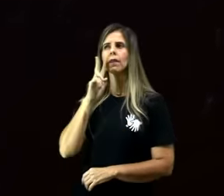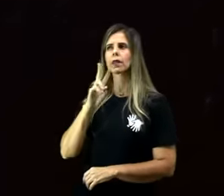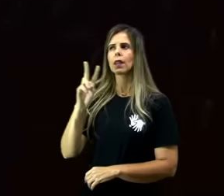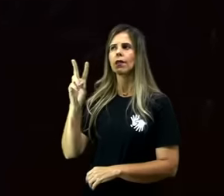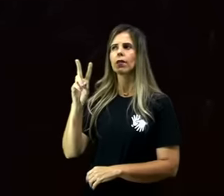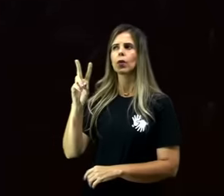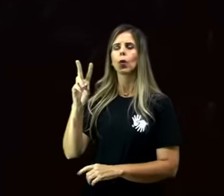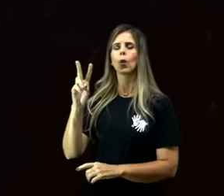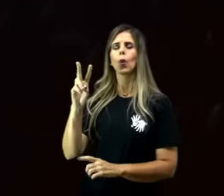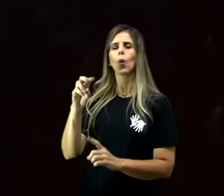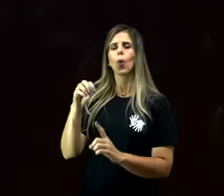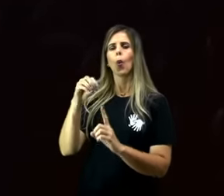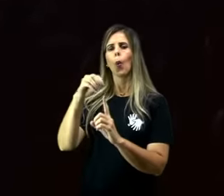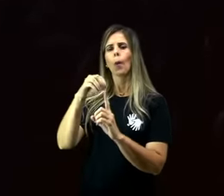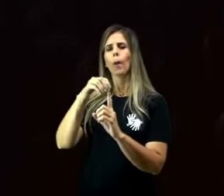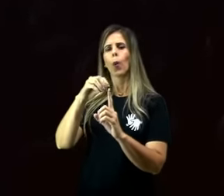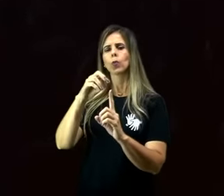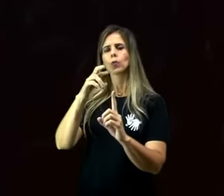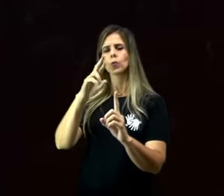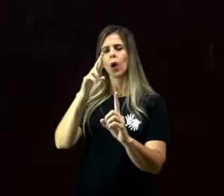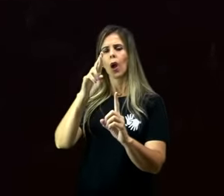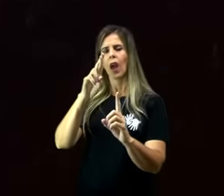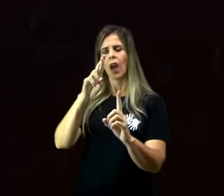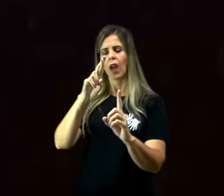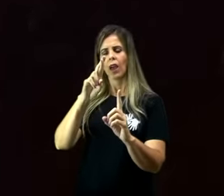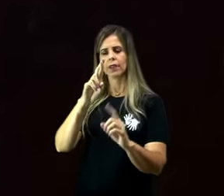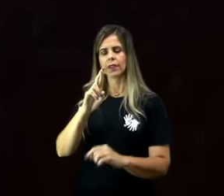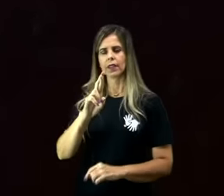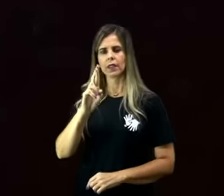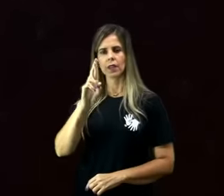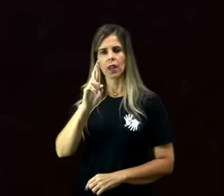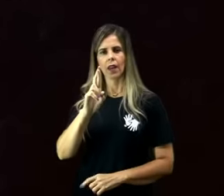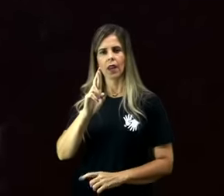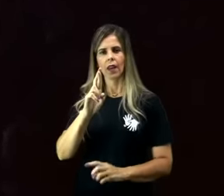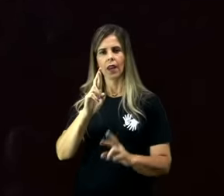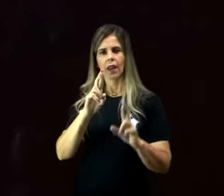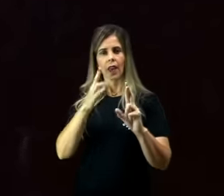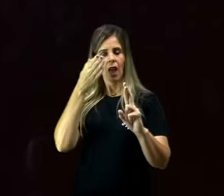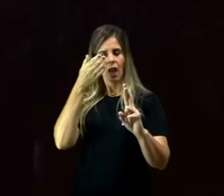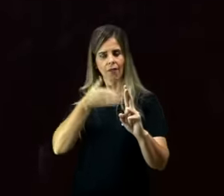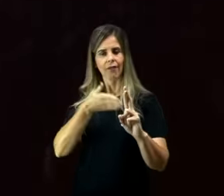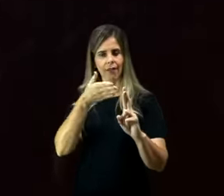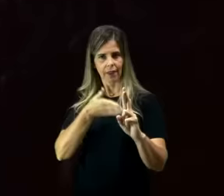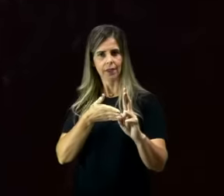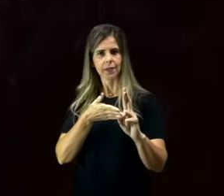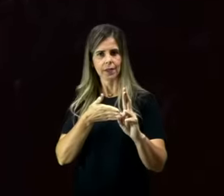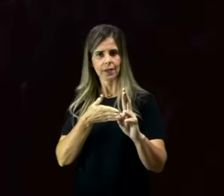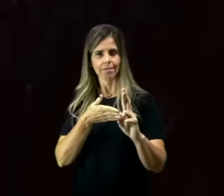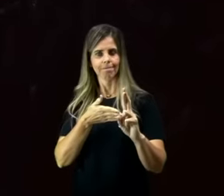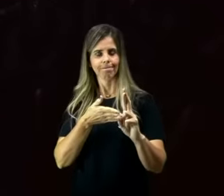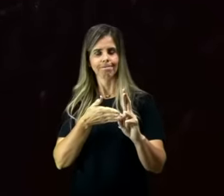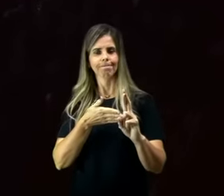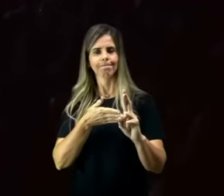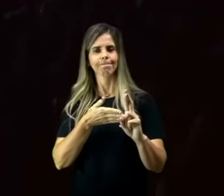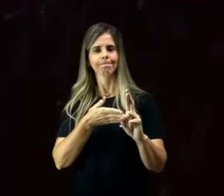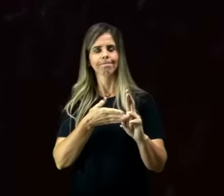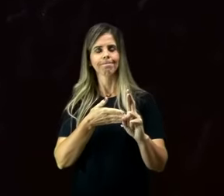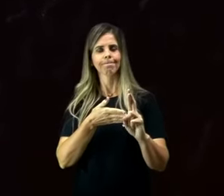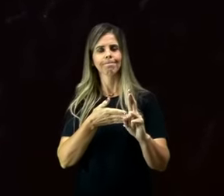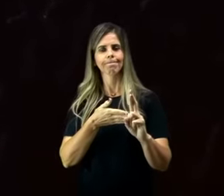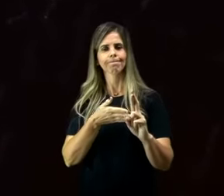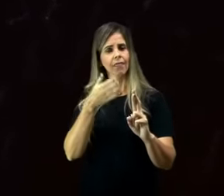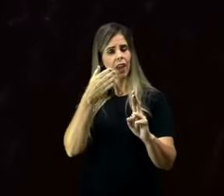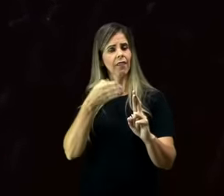referência, sabe? Ah, ó, tem uma bandeira, só olhar para a bandeira que a gente não se perde. Então deixa eu te falar uma coisa para você. Na maioria das vezes, os ventos contrários serão o ponto de